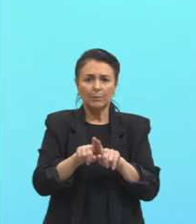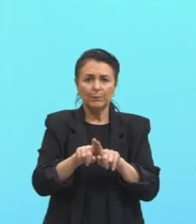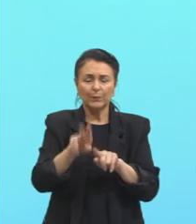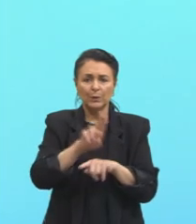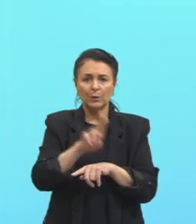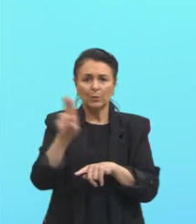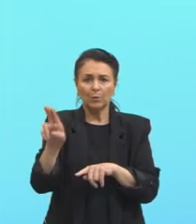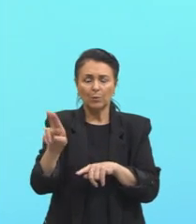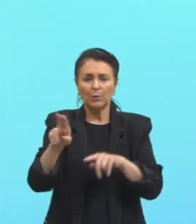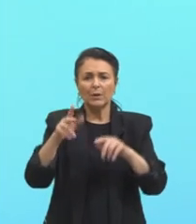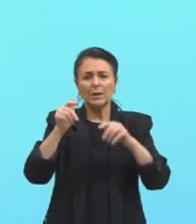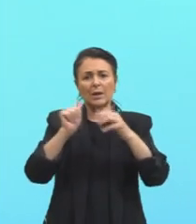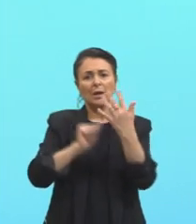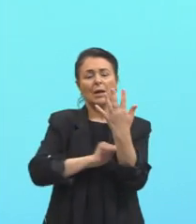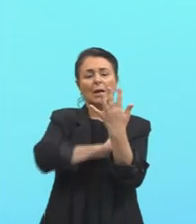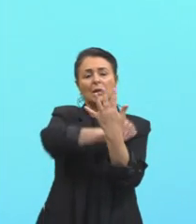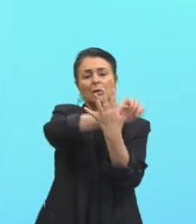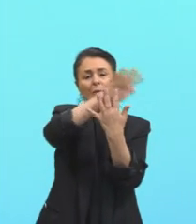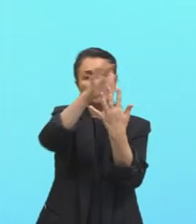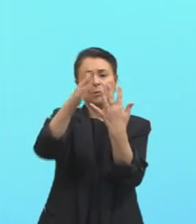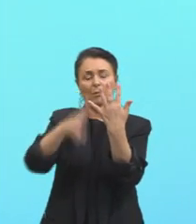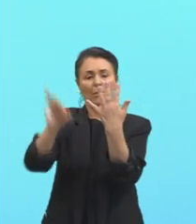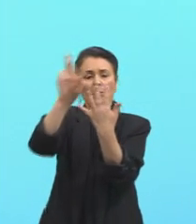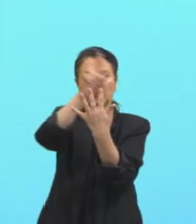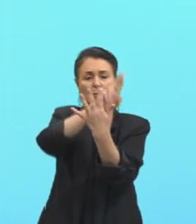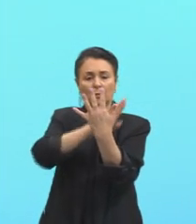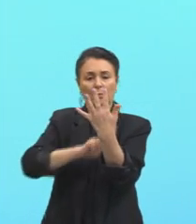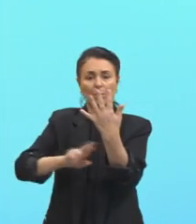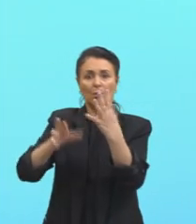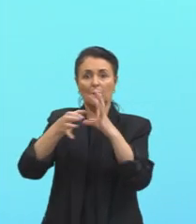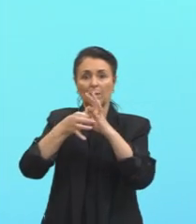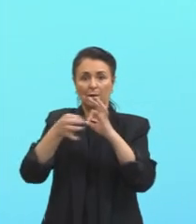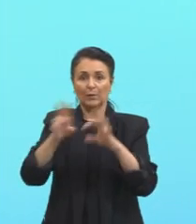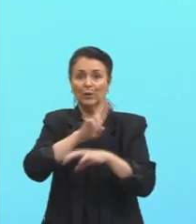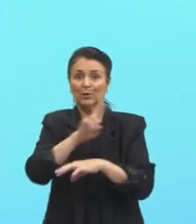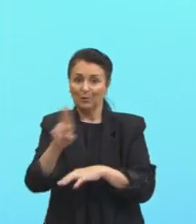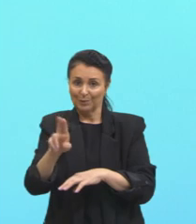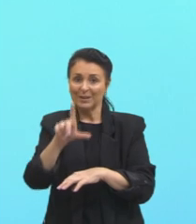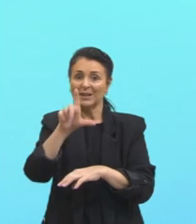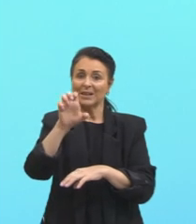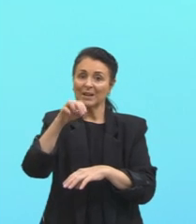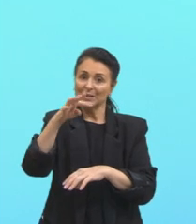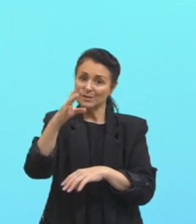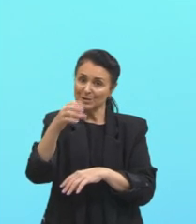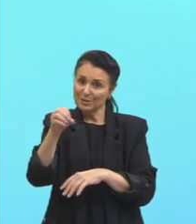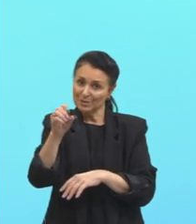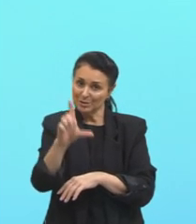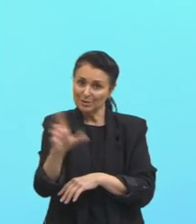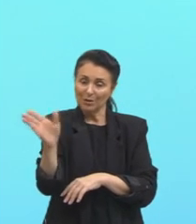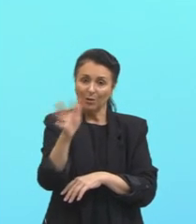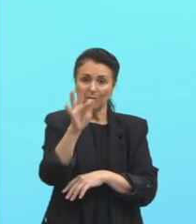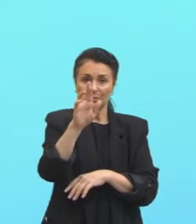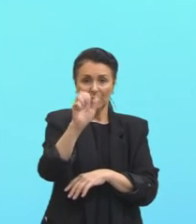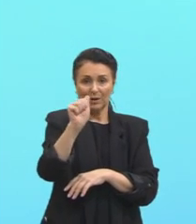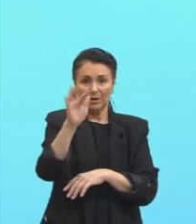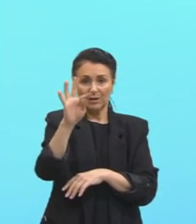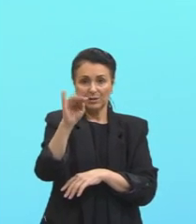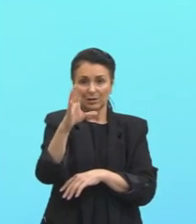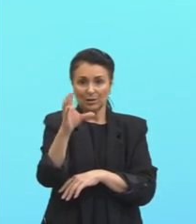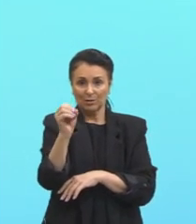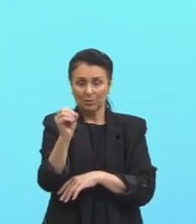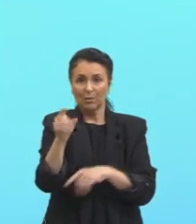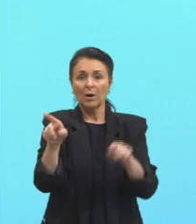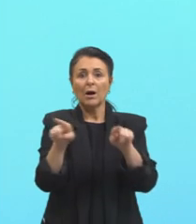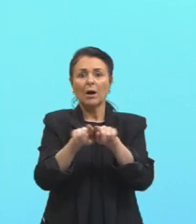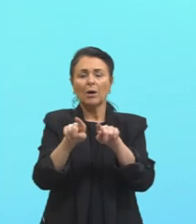locais de aquífero livre são os lençóis freáticos tá E aí aqui ó justamente tem uma questão que que é um